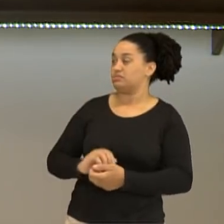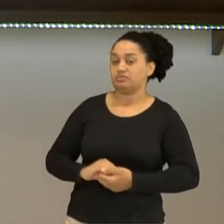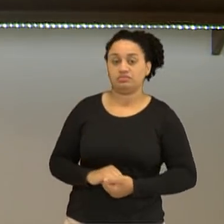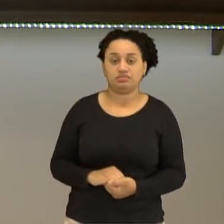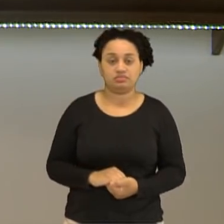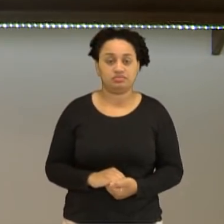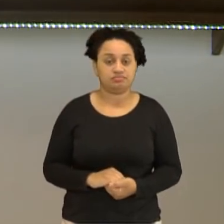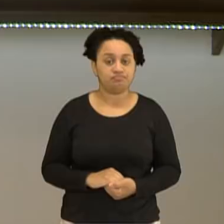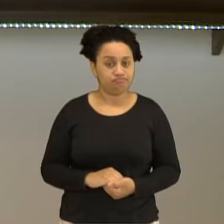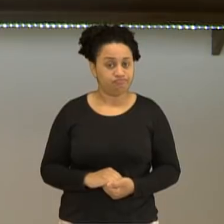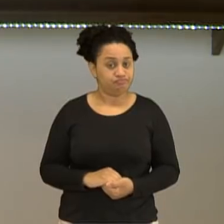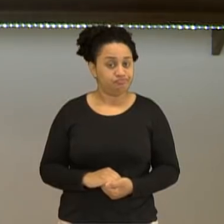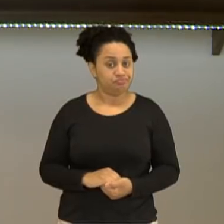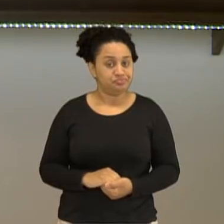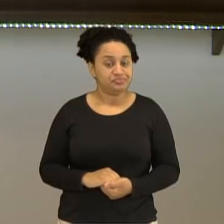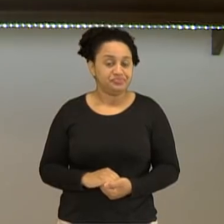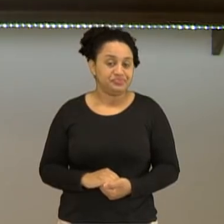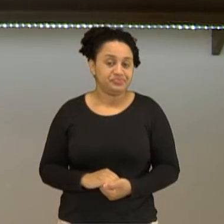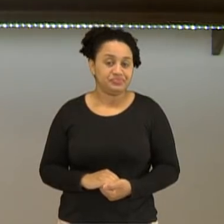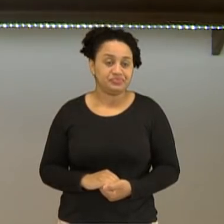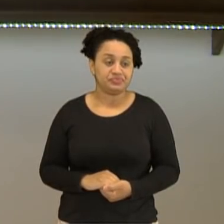peguei a mangueirinha,